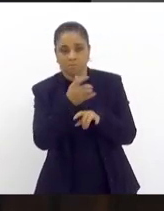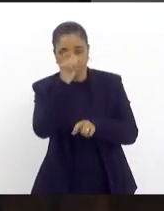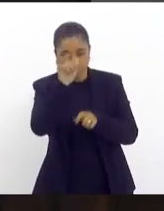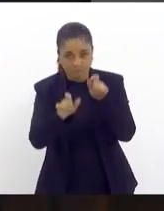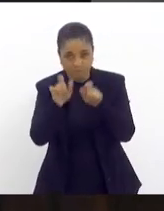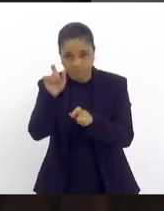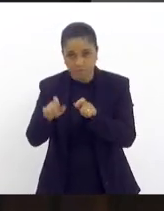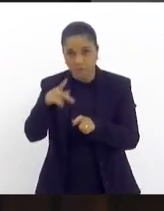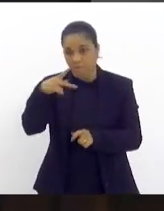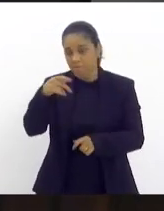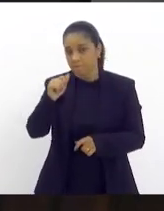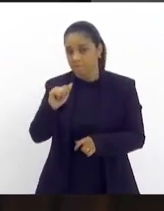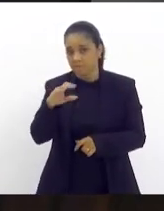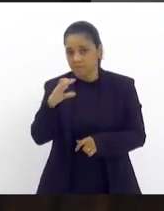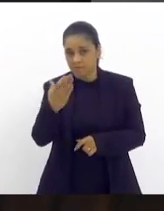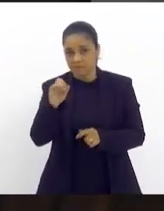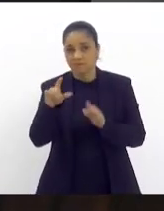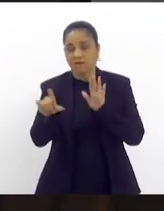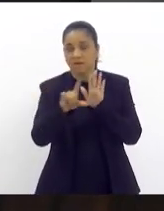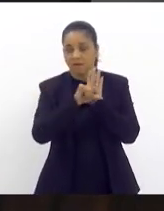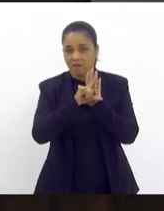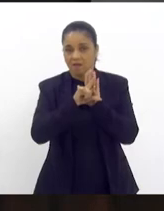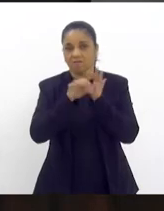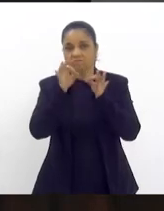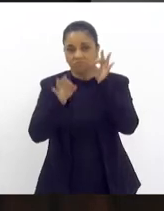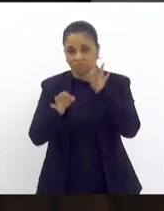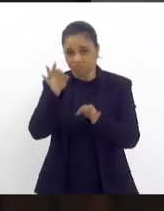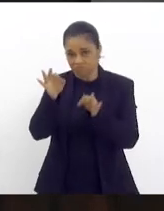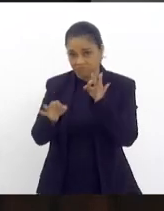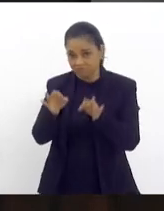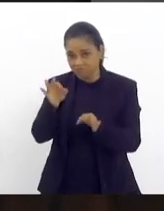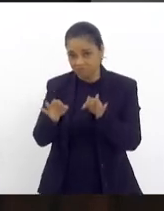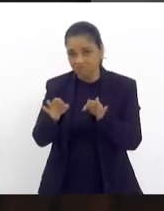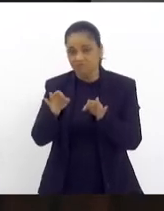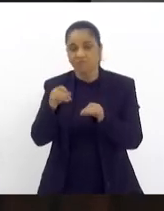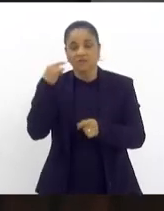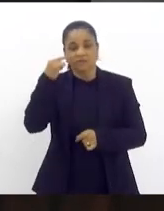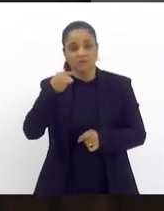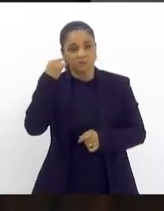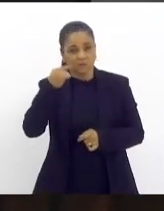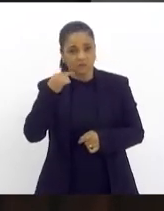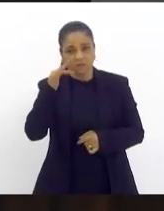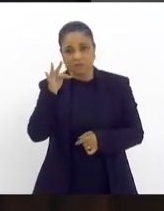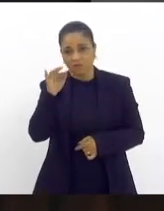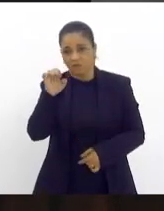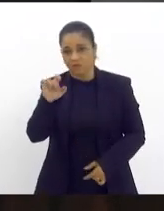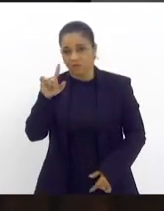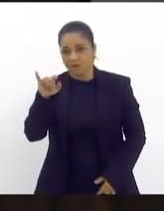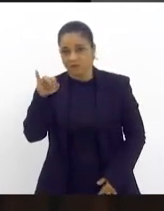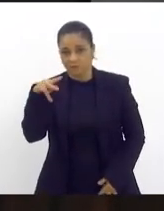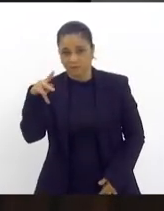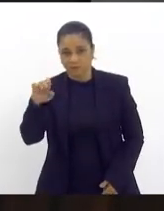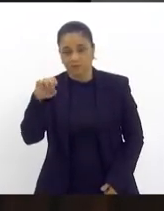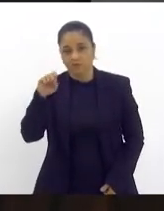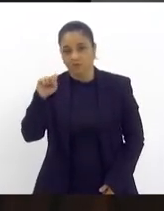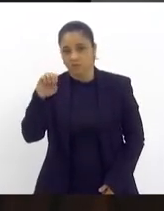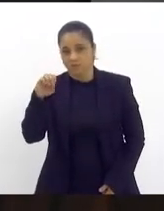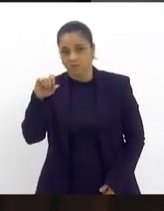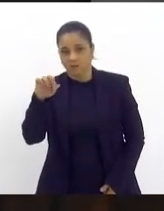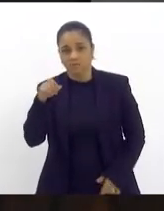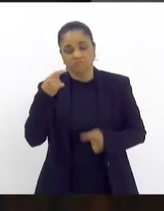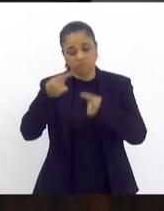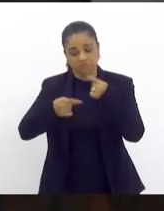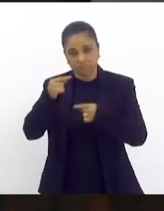Parecer da Comissão de Indicação Legislativa, favorável. Relator, deputado Felipe Soares. Em discussão, não havendo quem queira discutir,